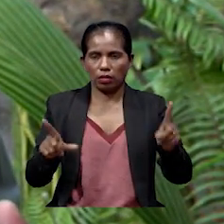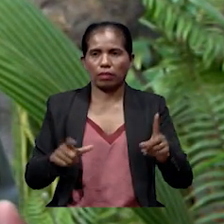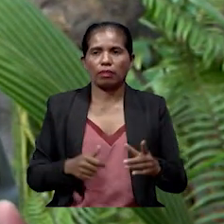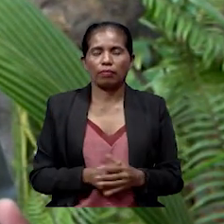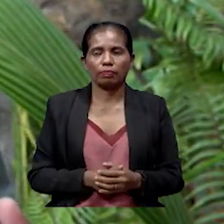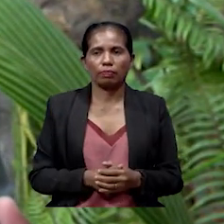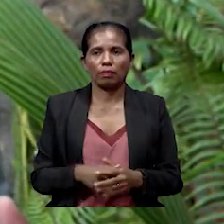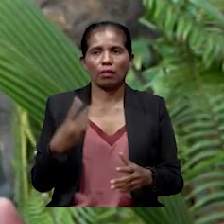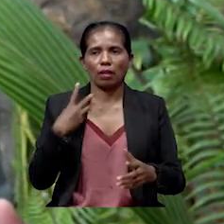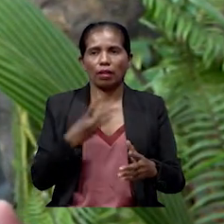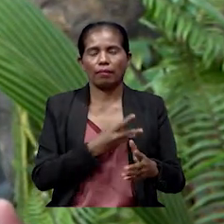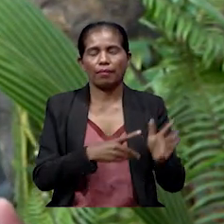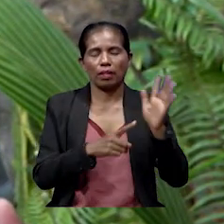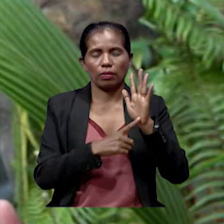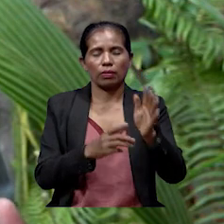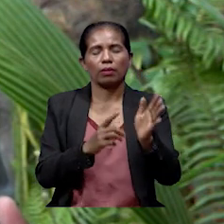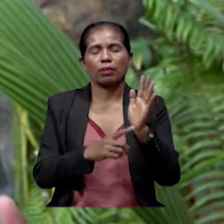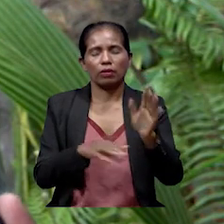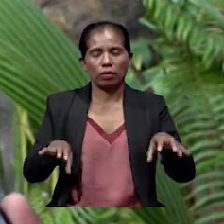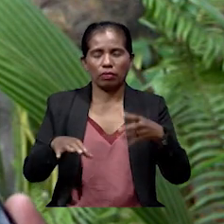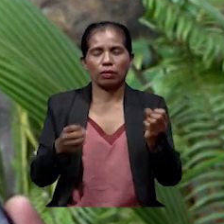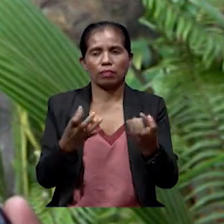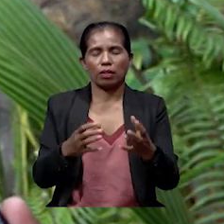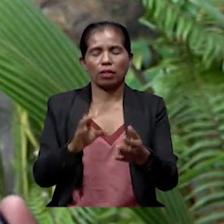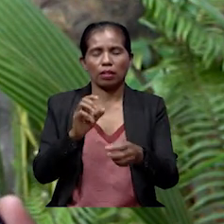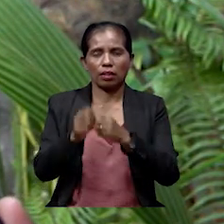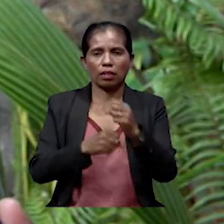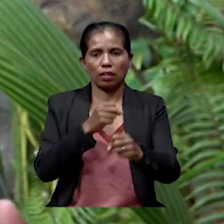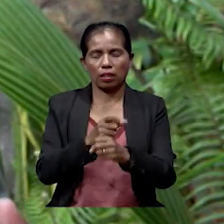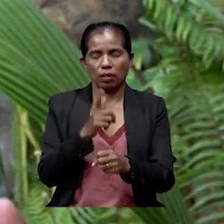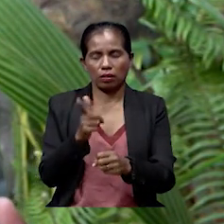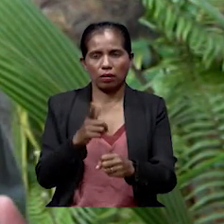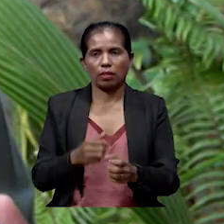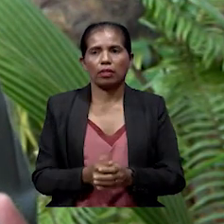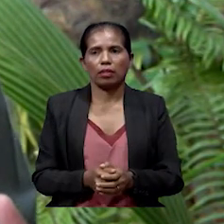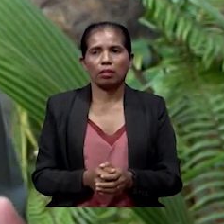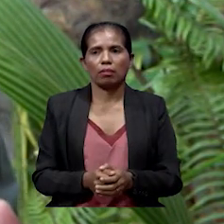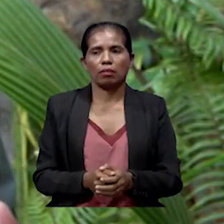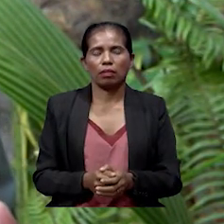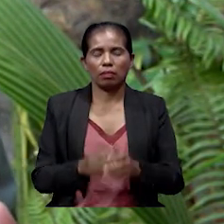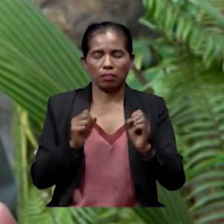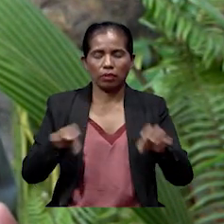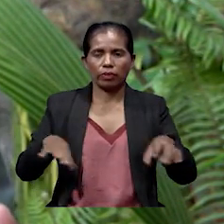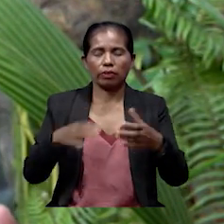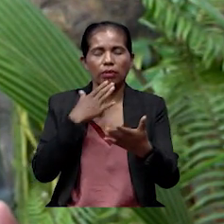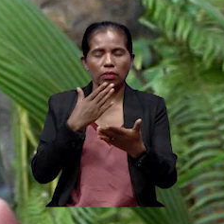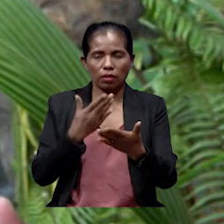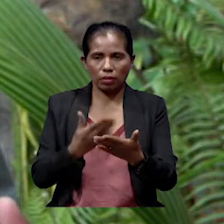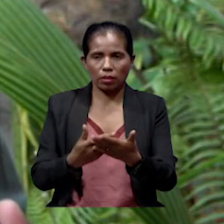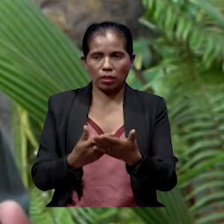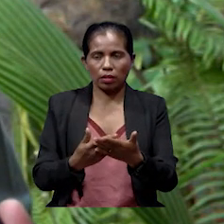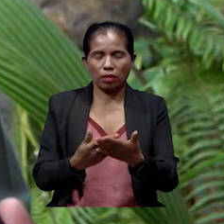Vita progressos para que tinha rua nulo. Podia dia que eu tenho, mas é progresso em termos de qualidade